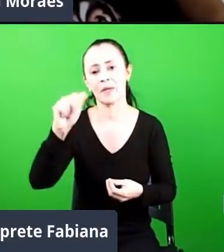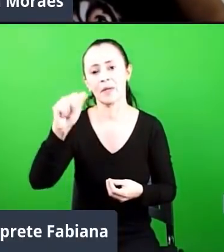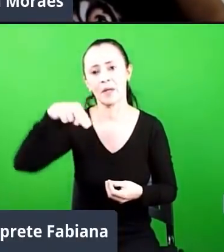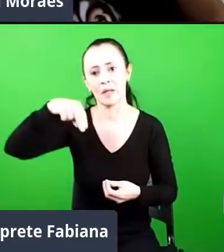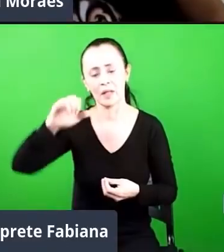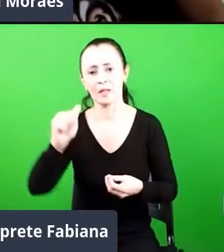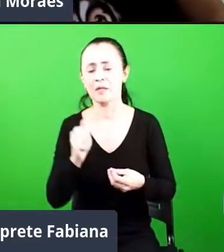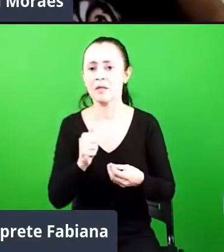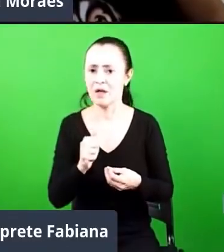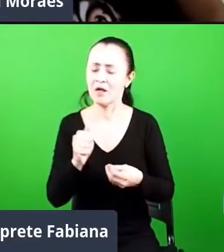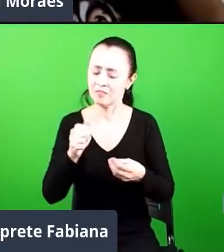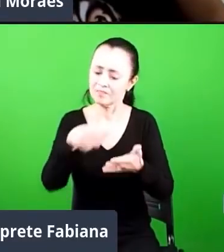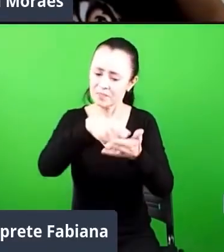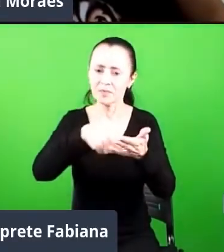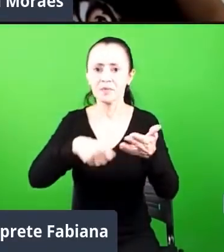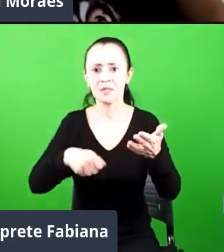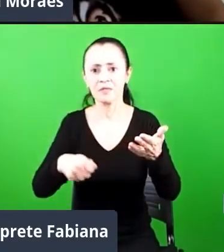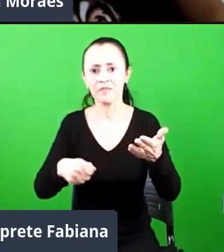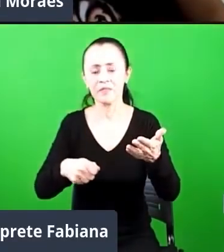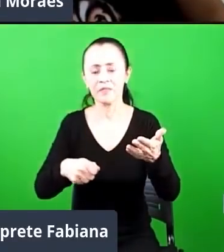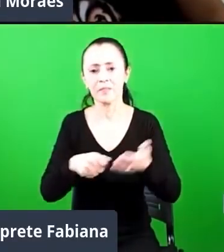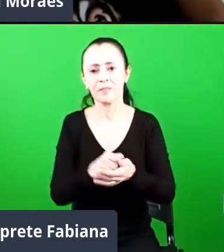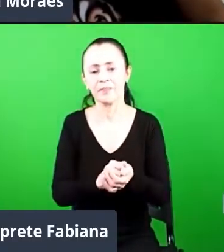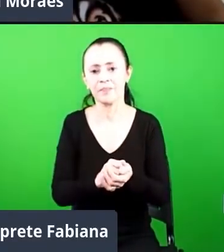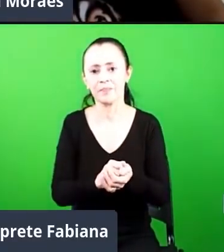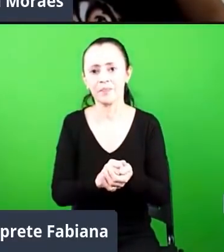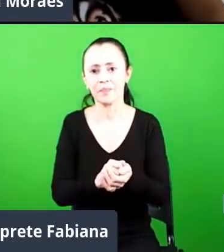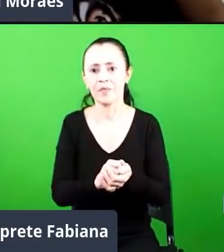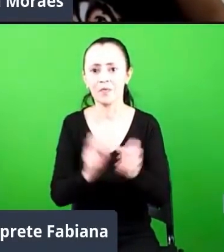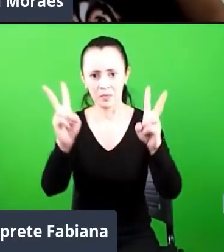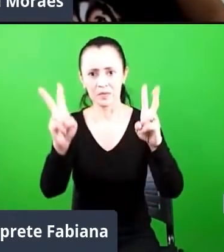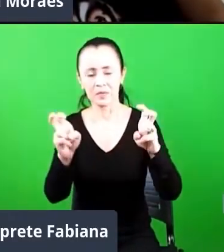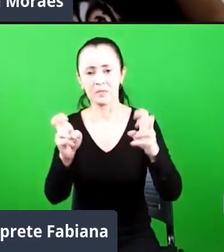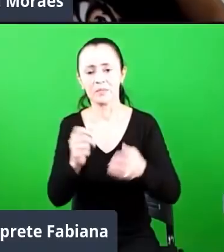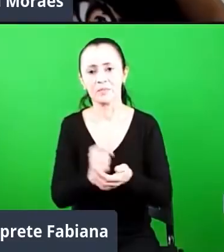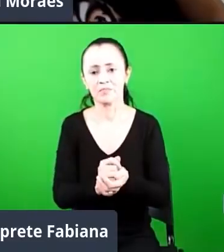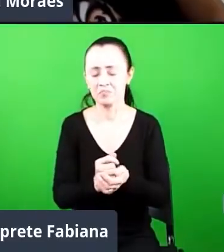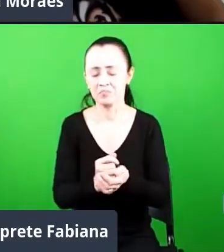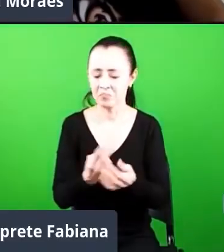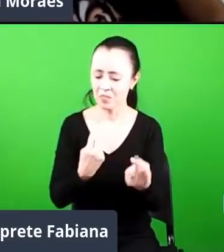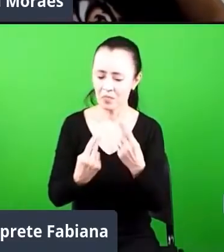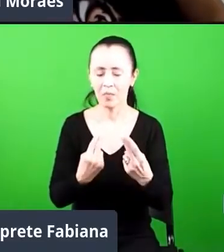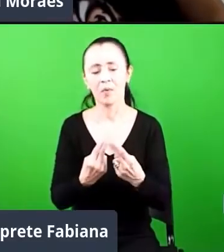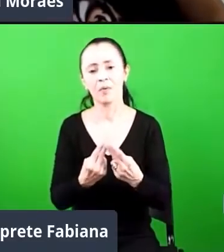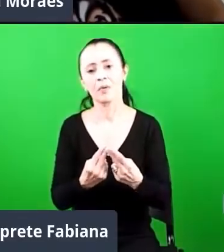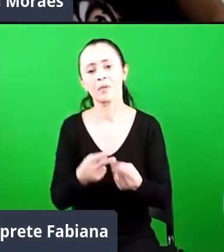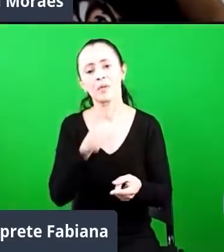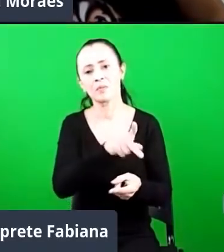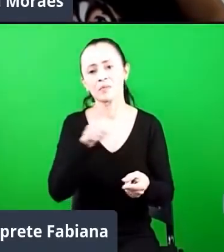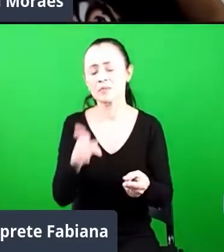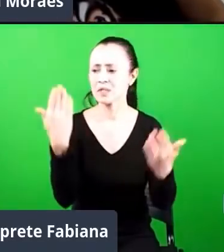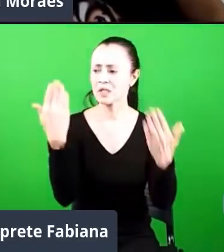isso, colocando o professor, assim como ela, outros professores estão fazendo essa discussão, comparando o